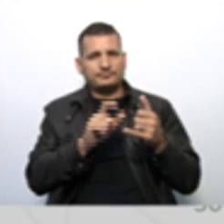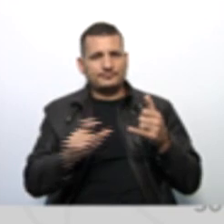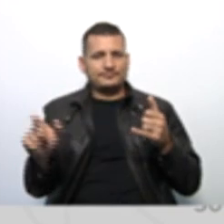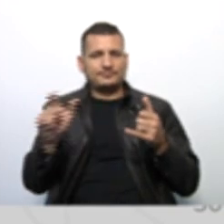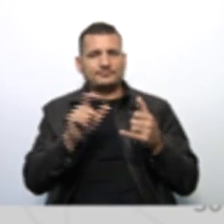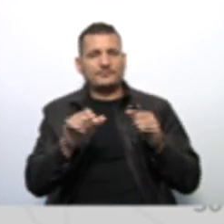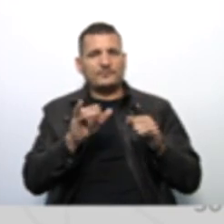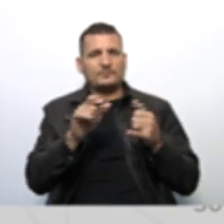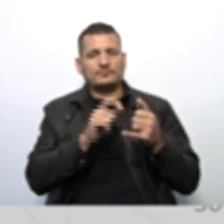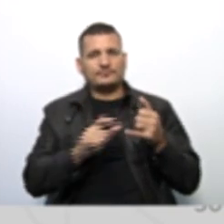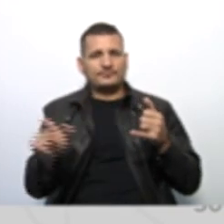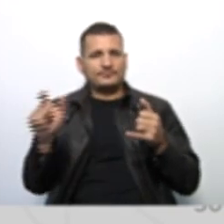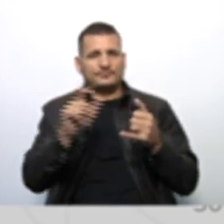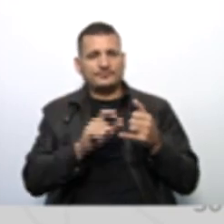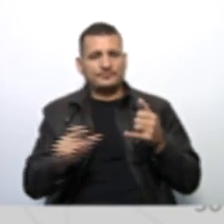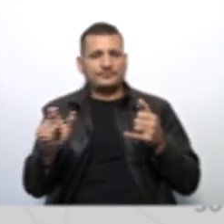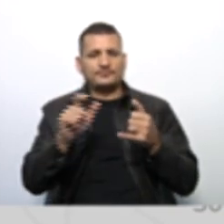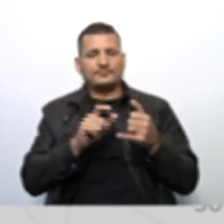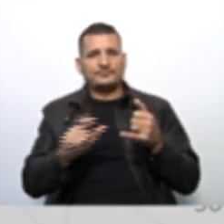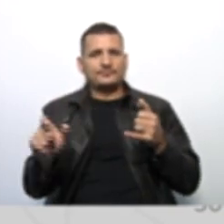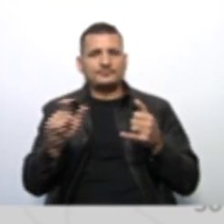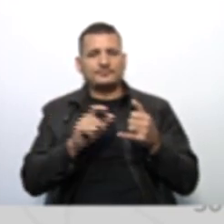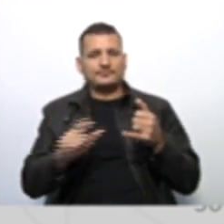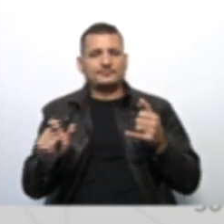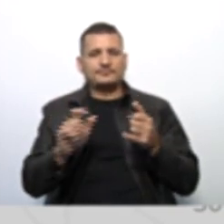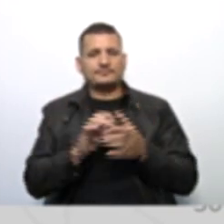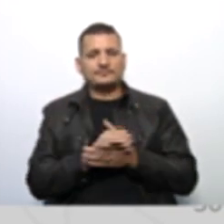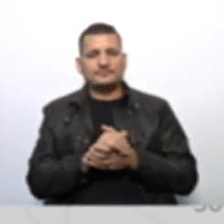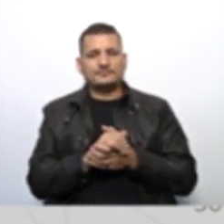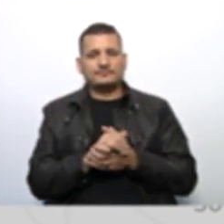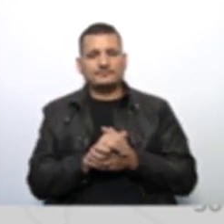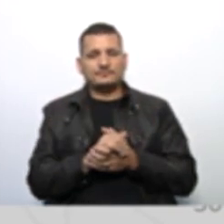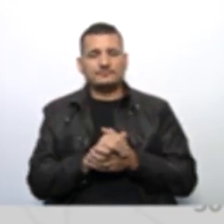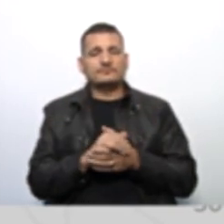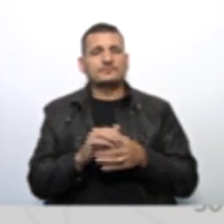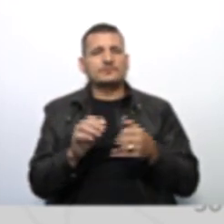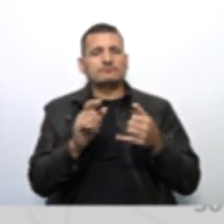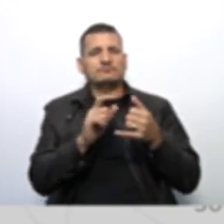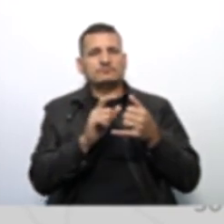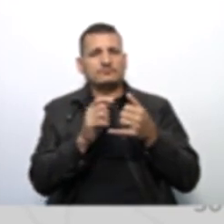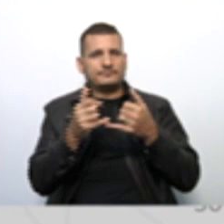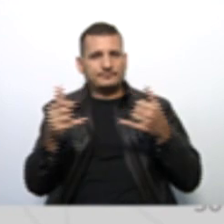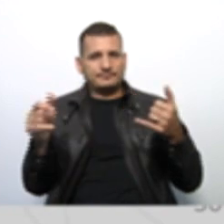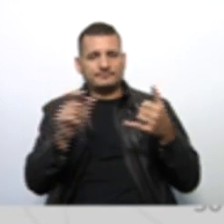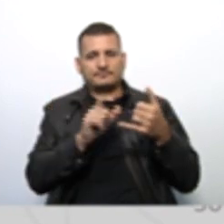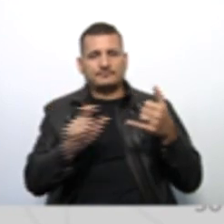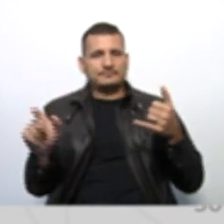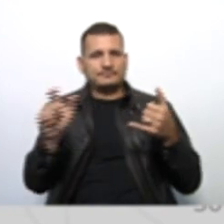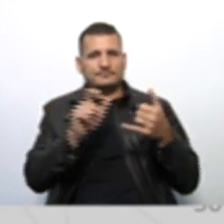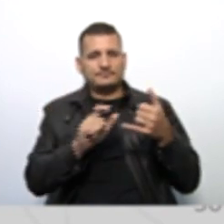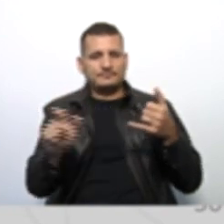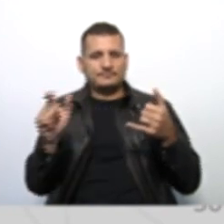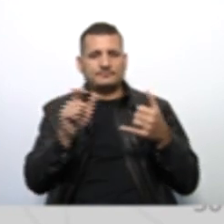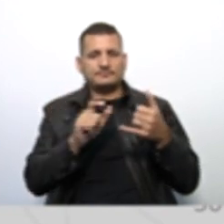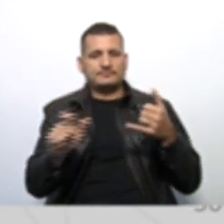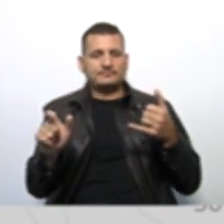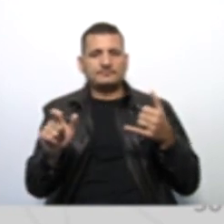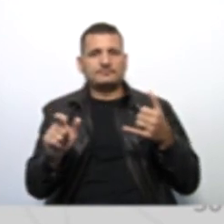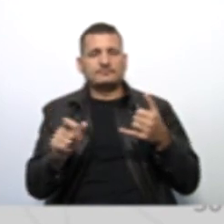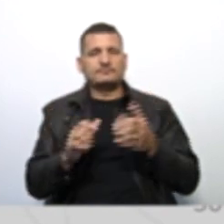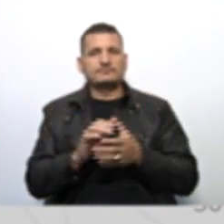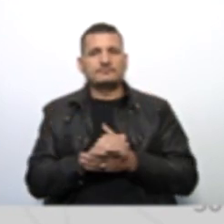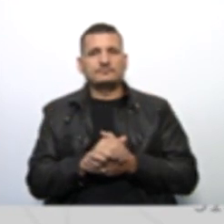forma unidirecional, pessoal, em um sentido. Ou seja, os pacotes circulam em um sentido